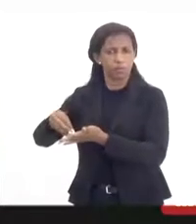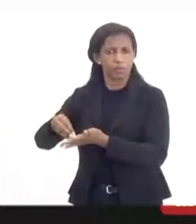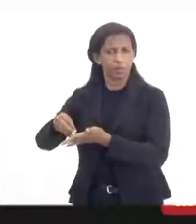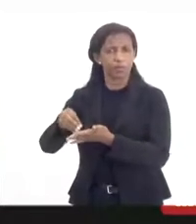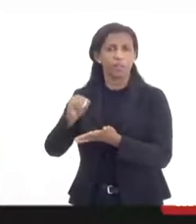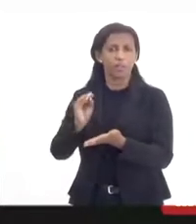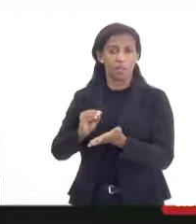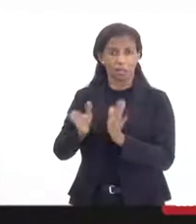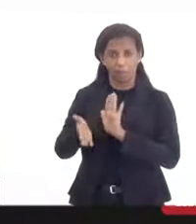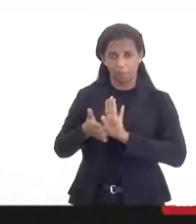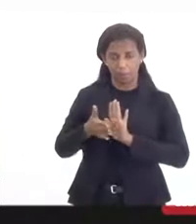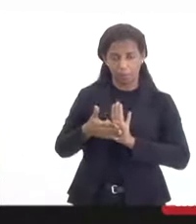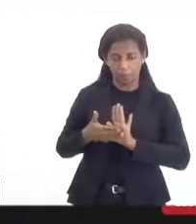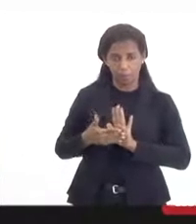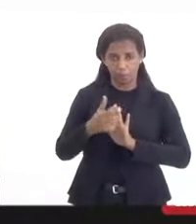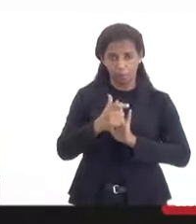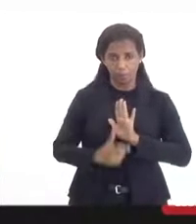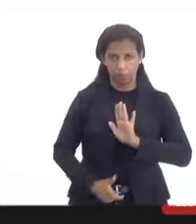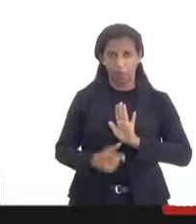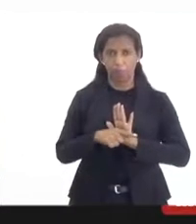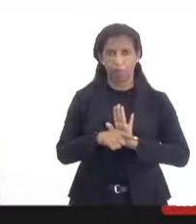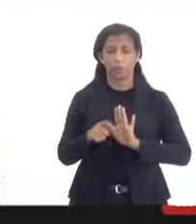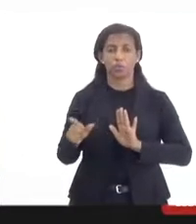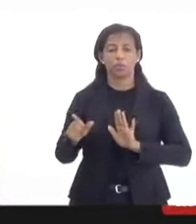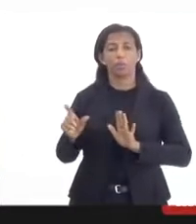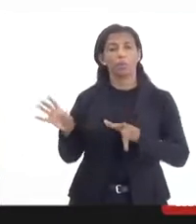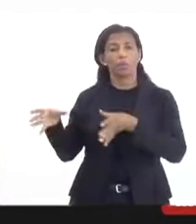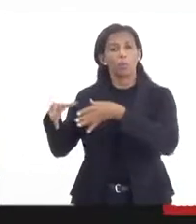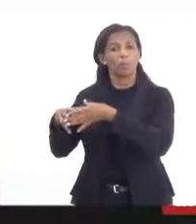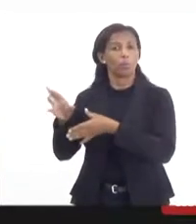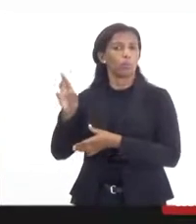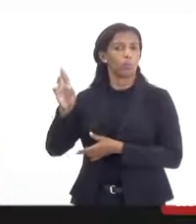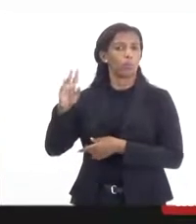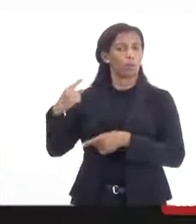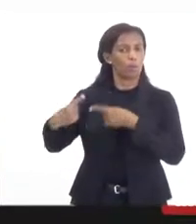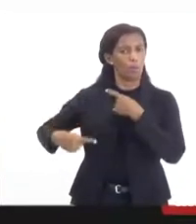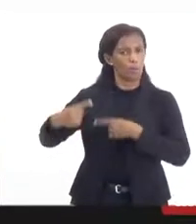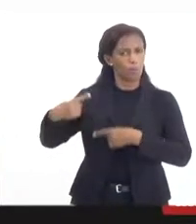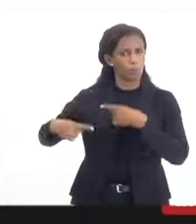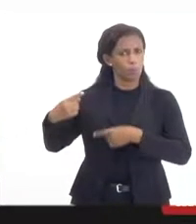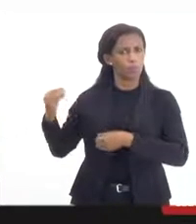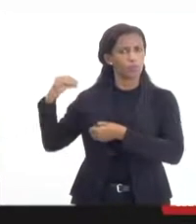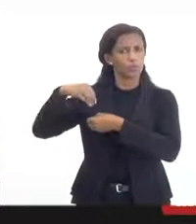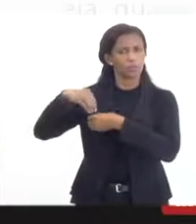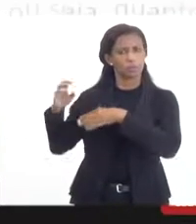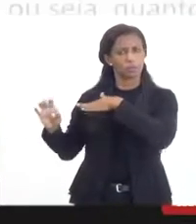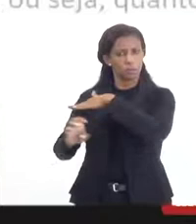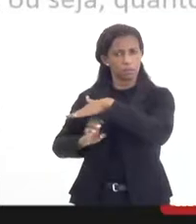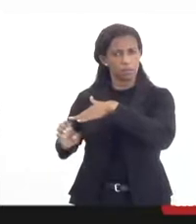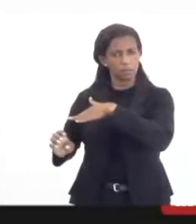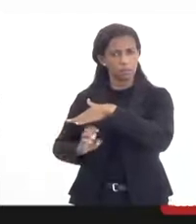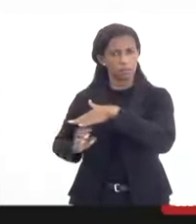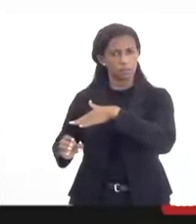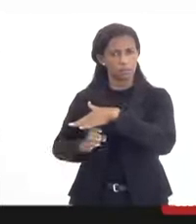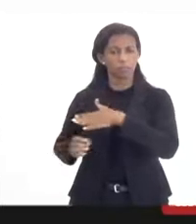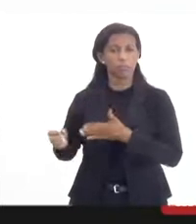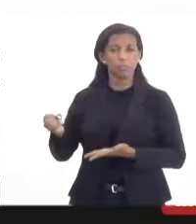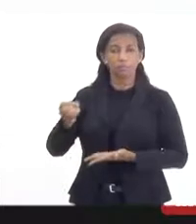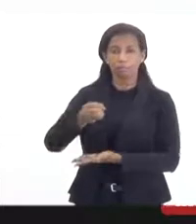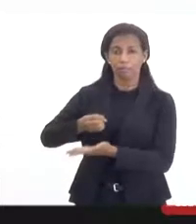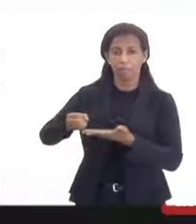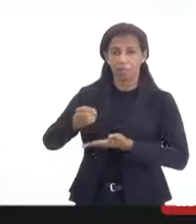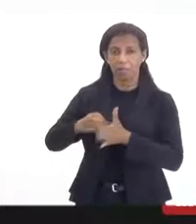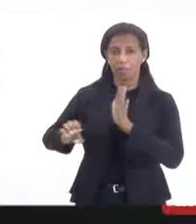evidenciado na proposição para a dita autoridade competente. Há uma política de alçadas dentro da empresa que, baseada no